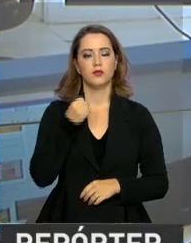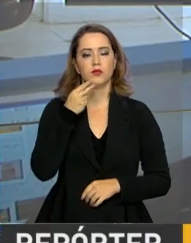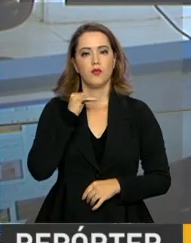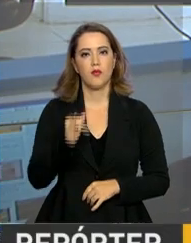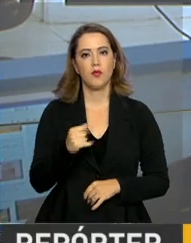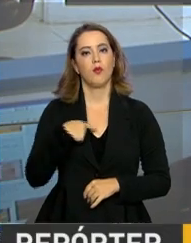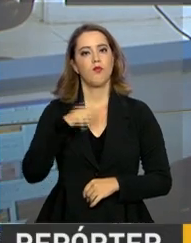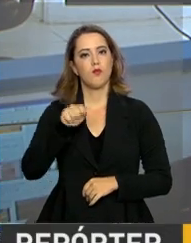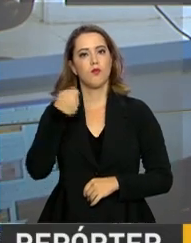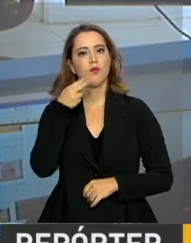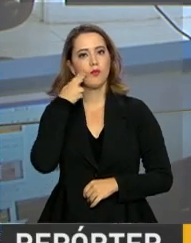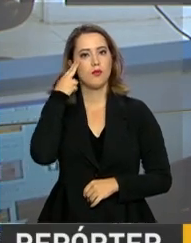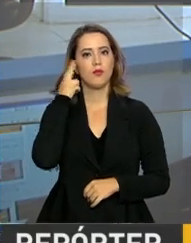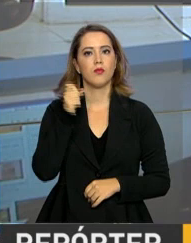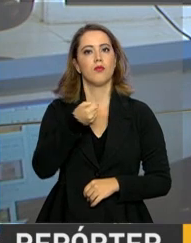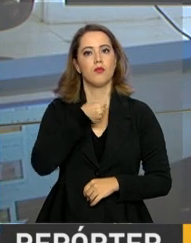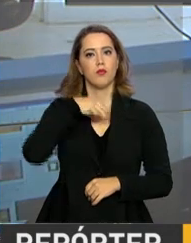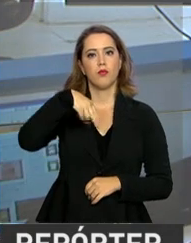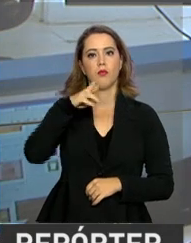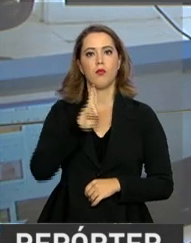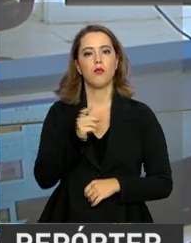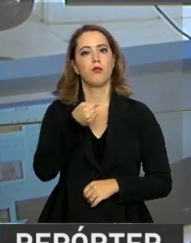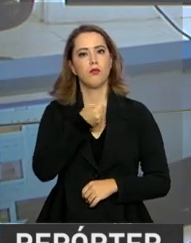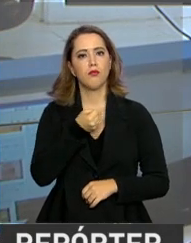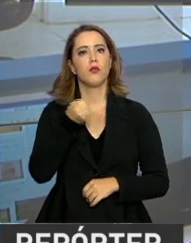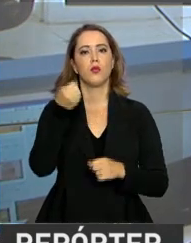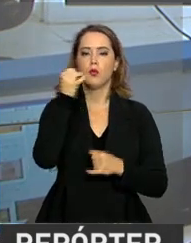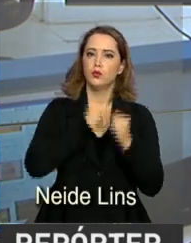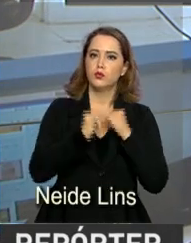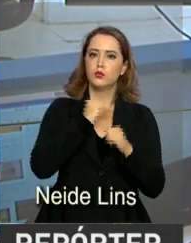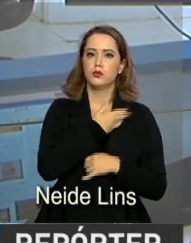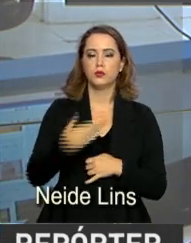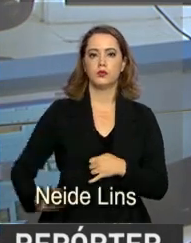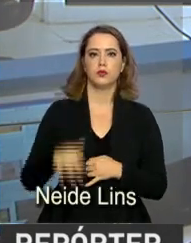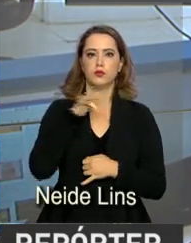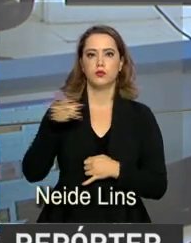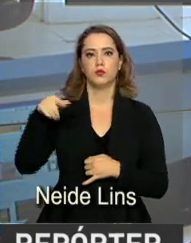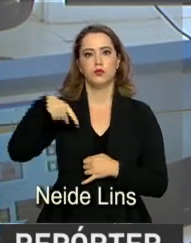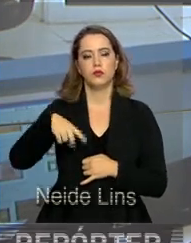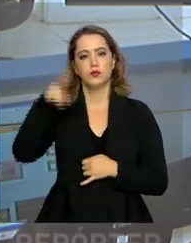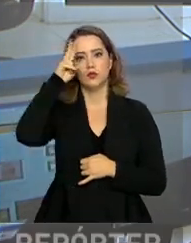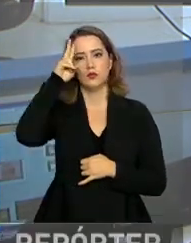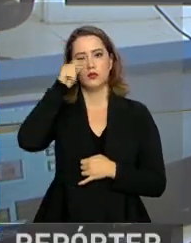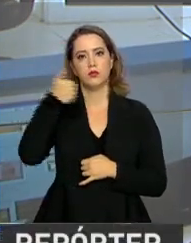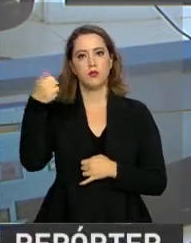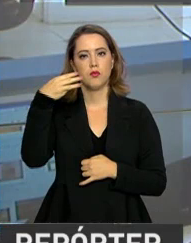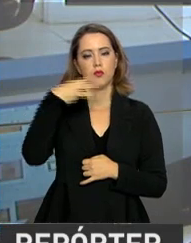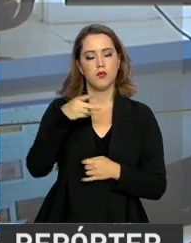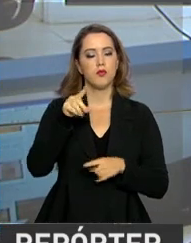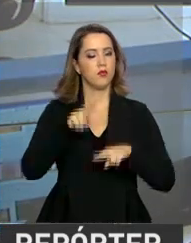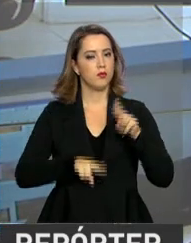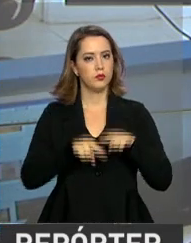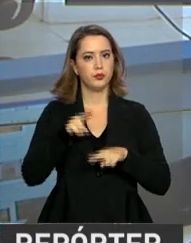Olá, bom dia. Eu sou Daniele Popov, o repórter NBR está no ar com as notícias do governo federal desta segunda-feira, 13 de junho.